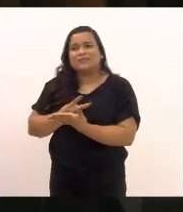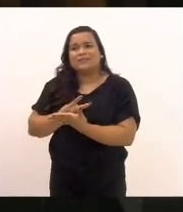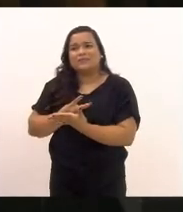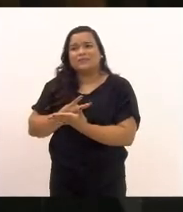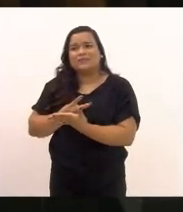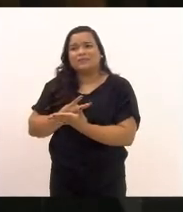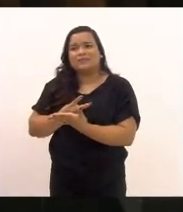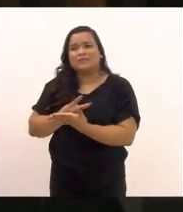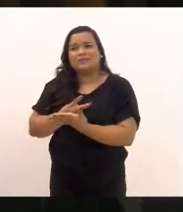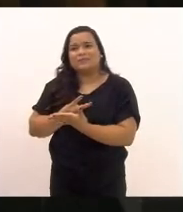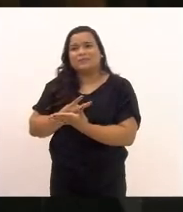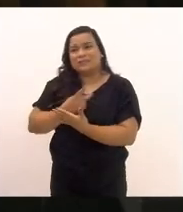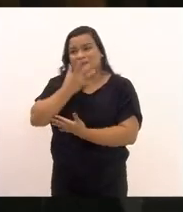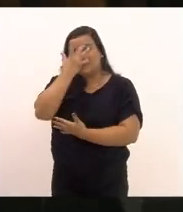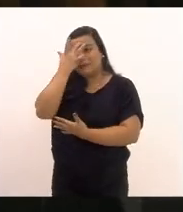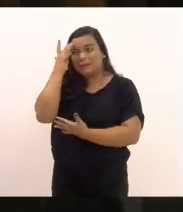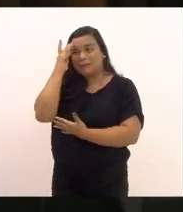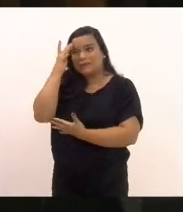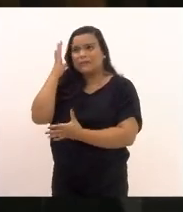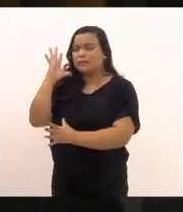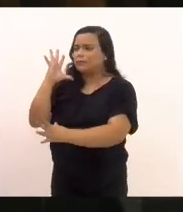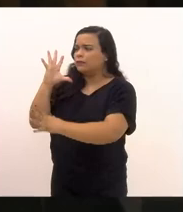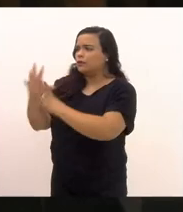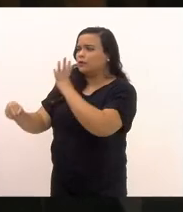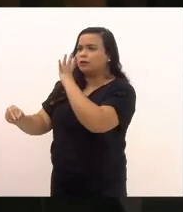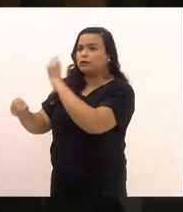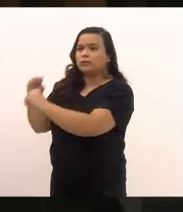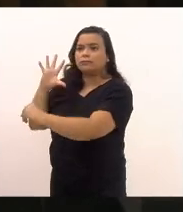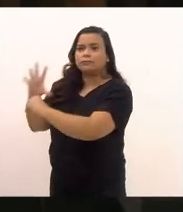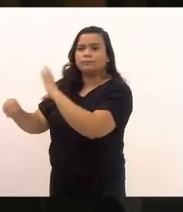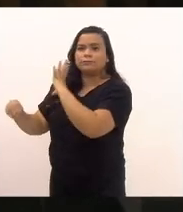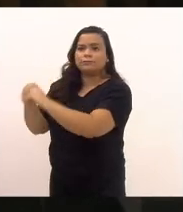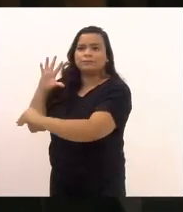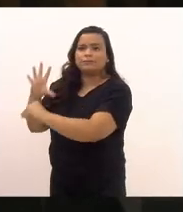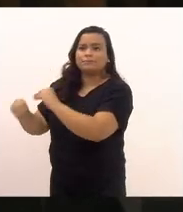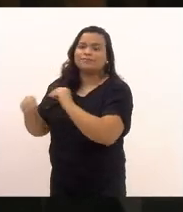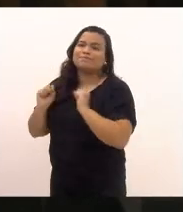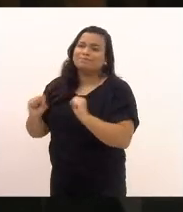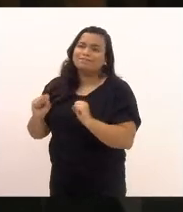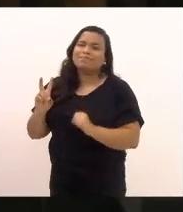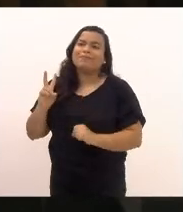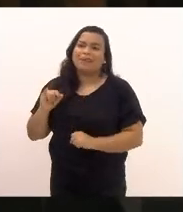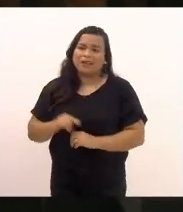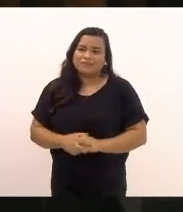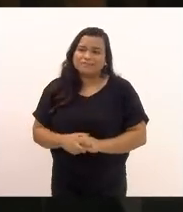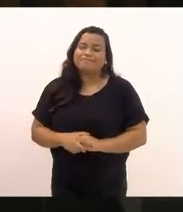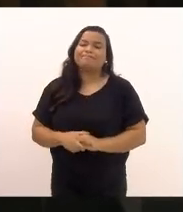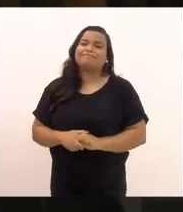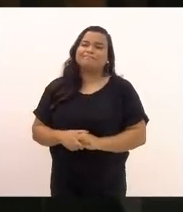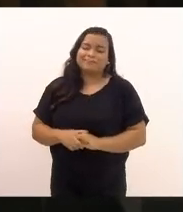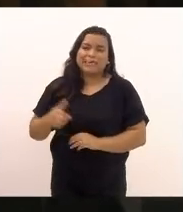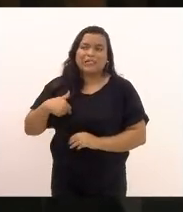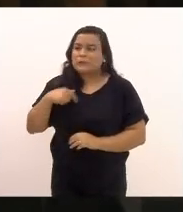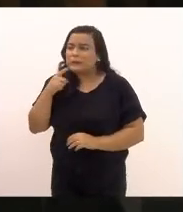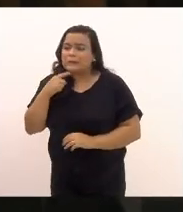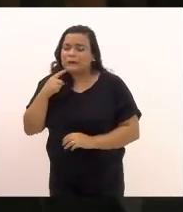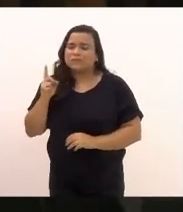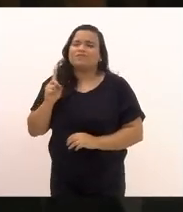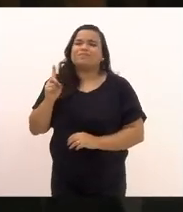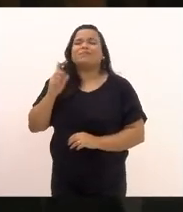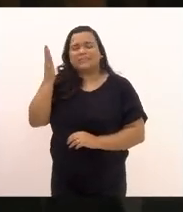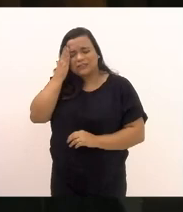dentro do Uber Black. Eu não tenho dúvida disso. Até porque, quando você